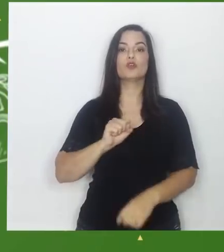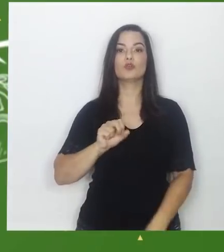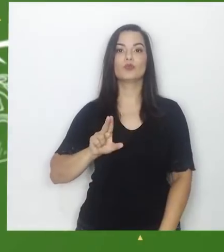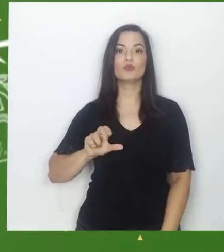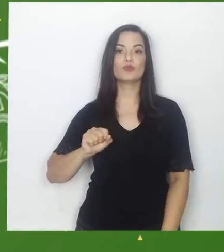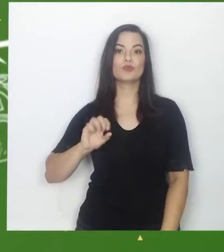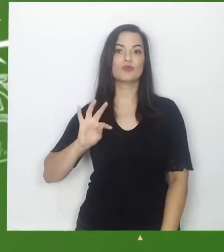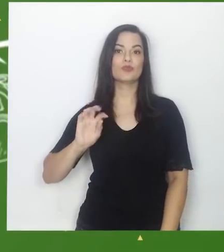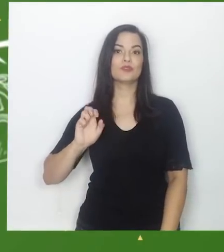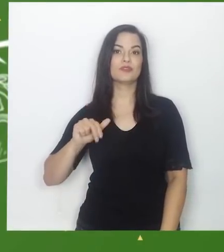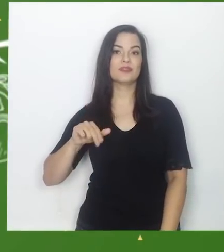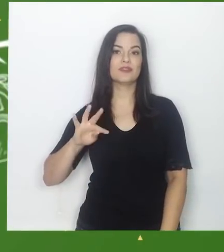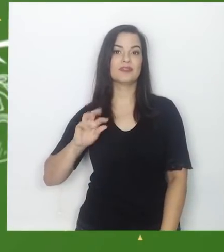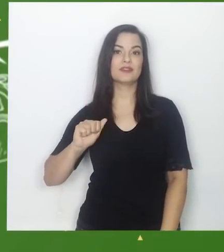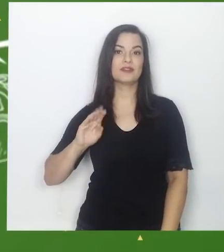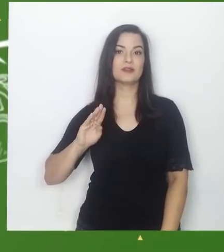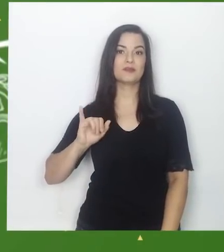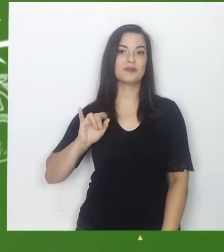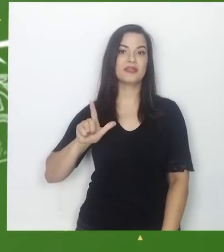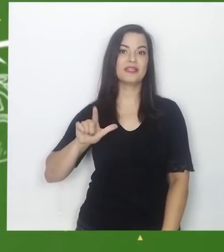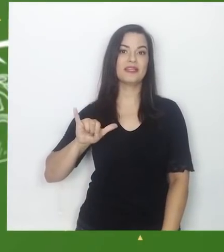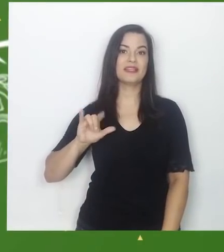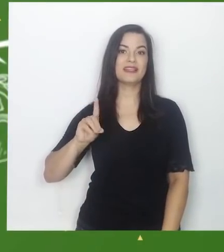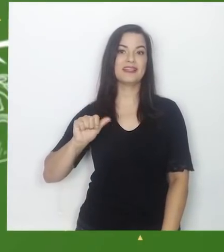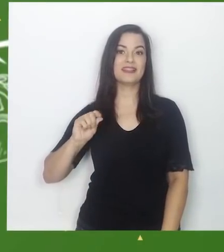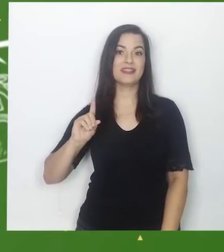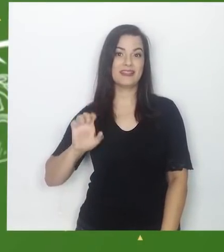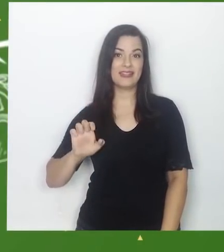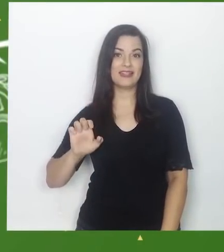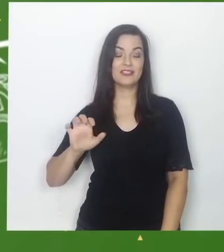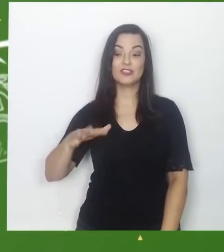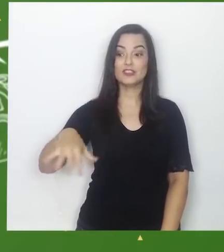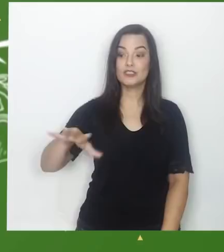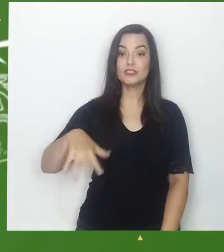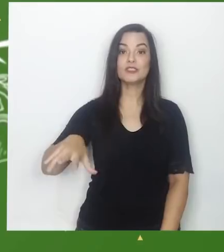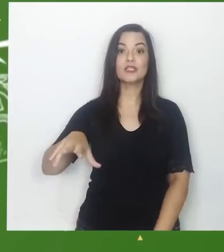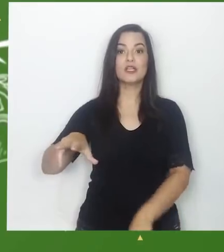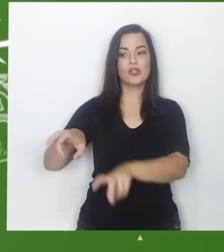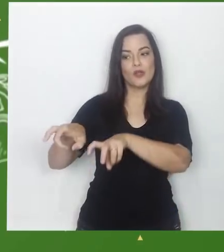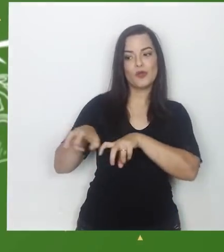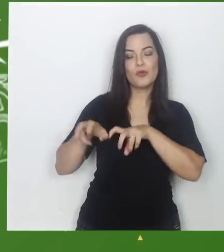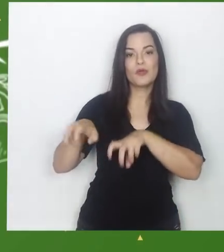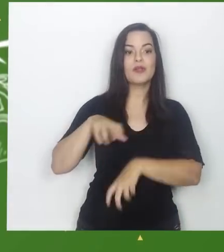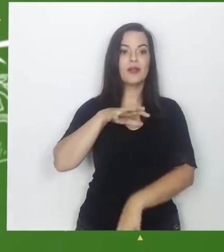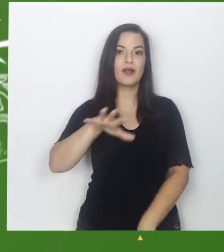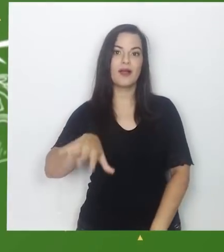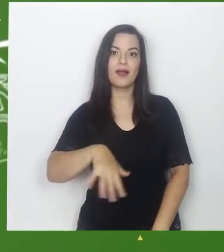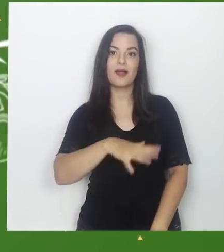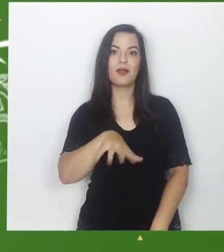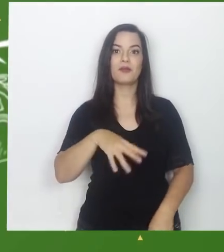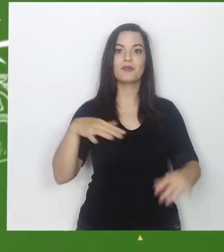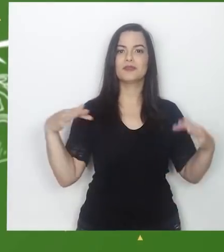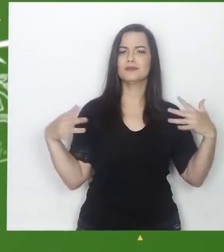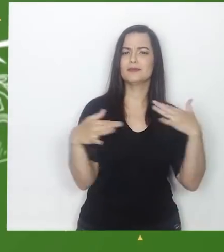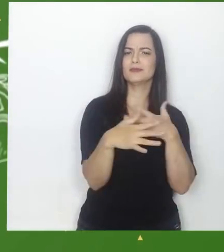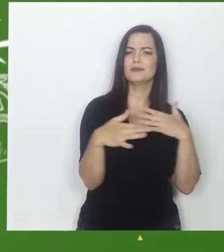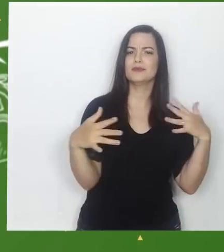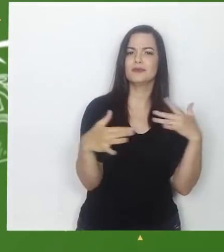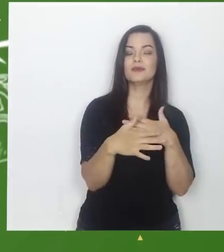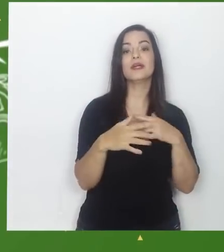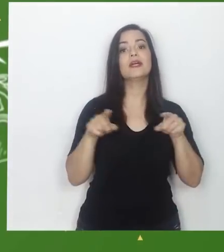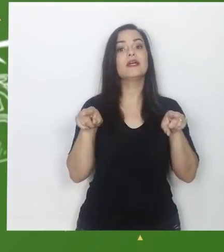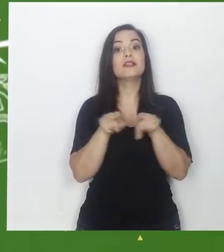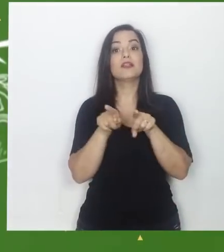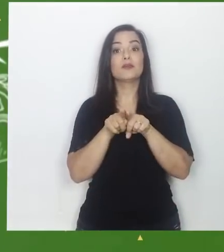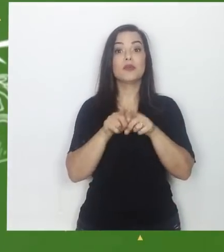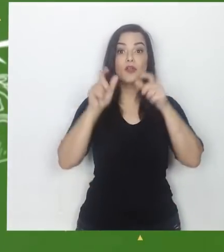urbanos, sobre ambientes rurais. E toda essa história que mostrava o meu lugar no mundo, com esse lindo planeta